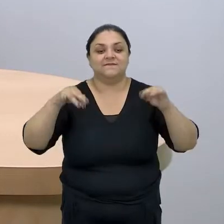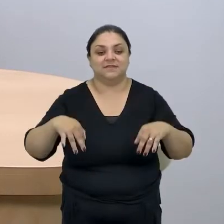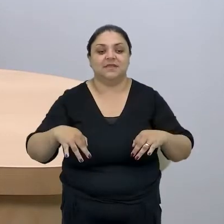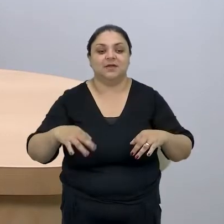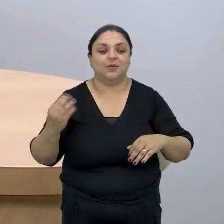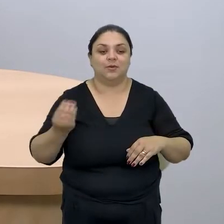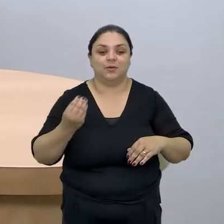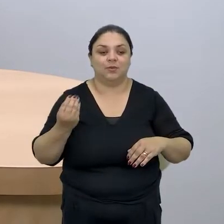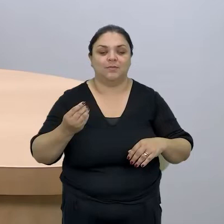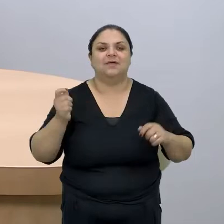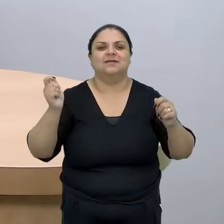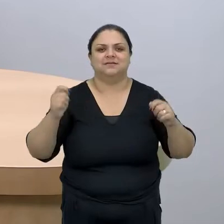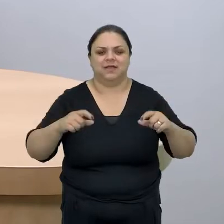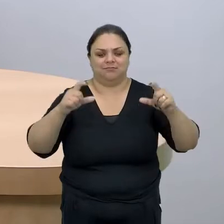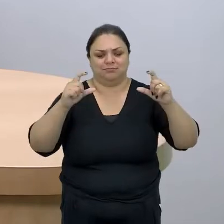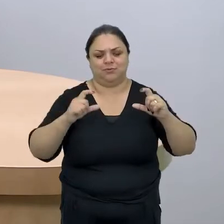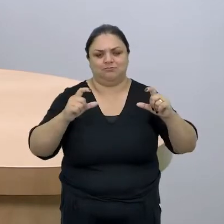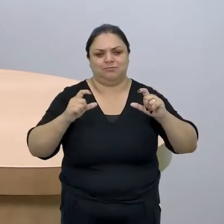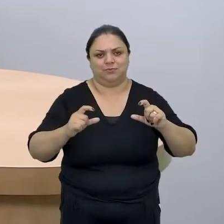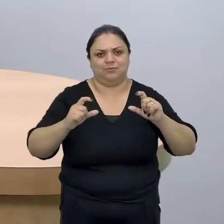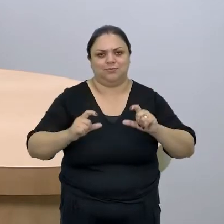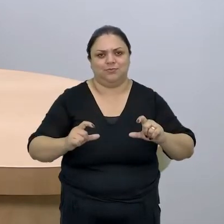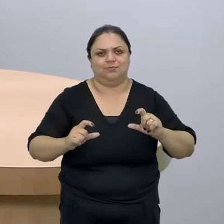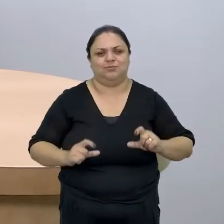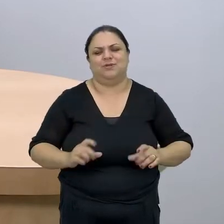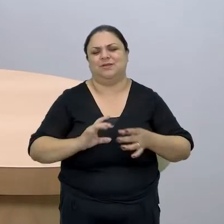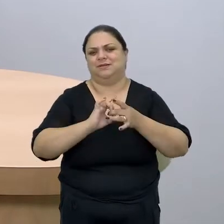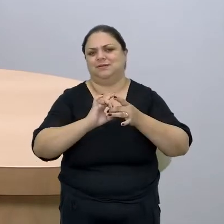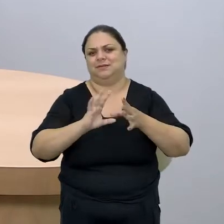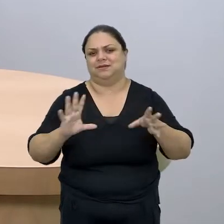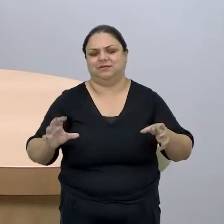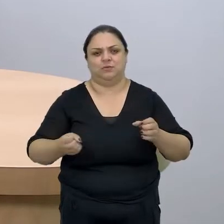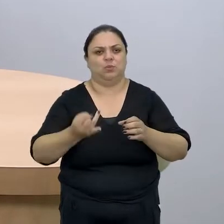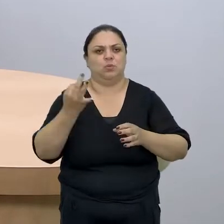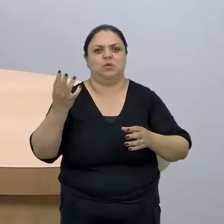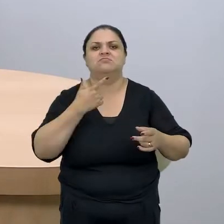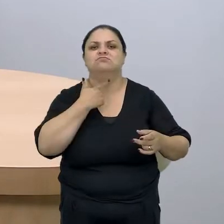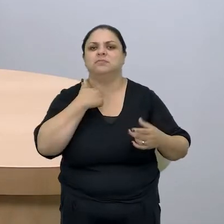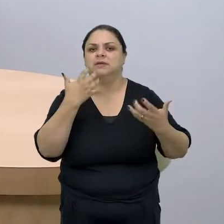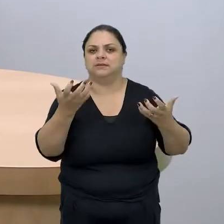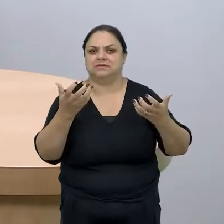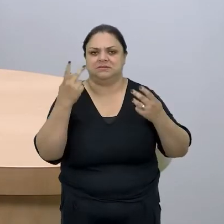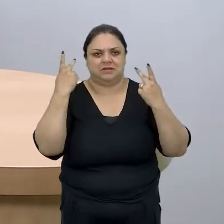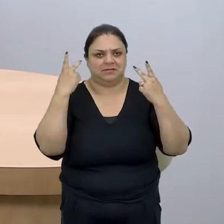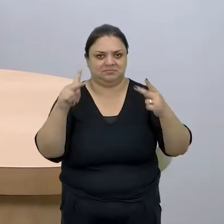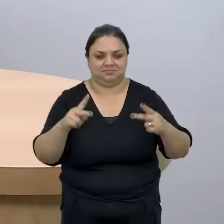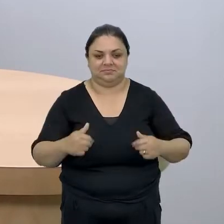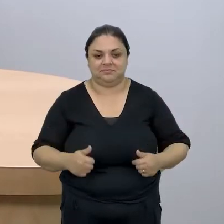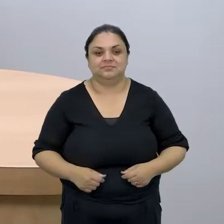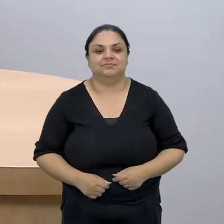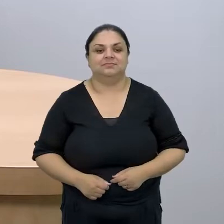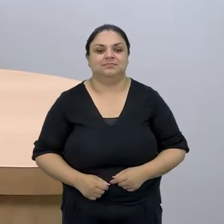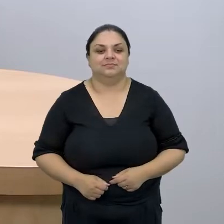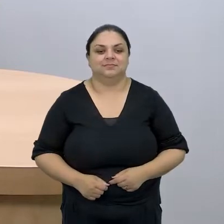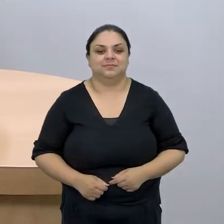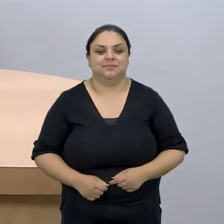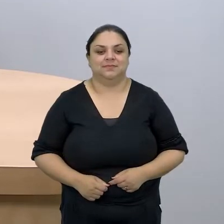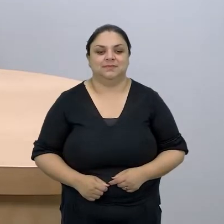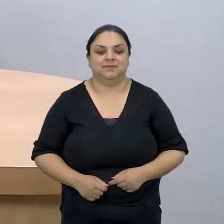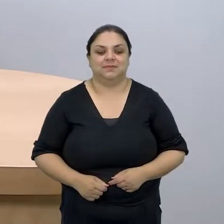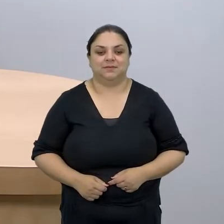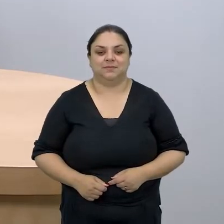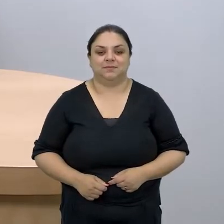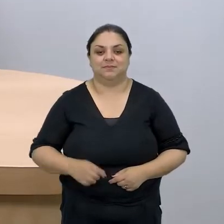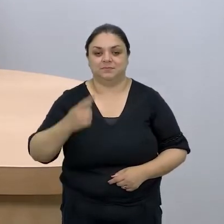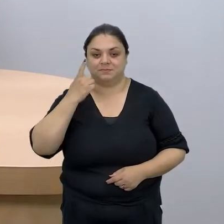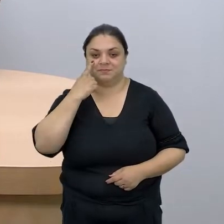porque você pode ir encaixando quantos você quiser embaixo, não tem problema. Sim. Então início tem, tá bom? E aí aqui a gente tem os operadores. Tony, será que os operadores estão aí do lado?